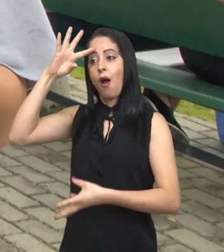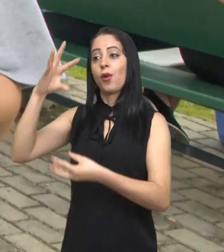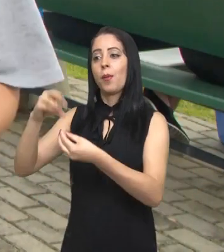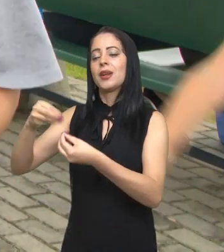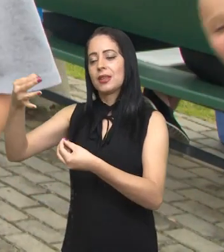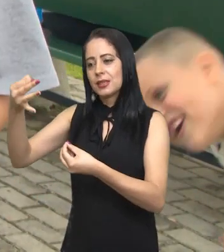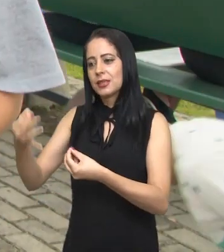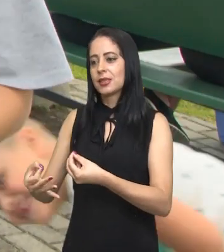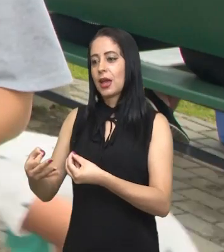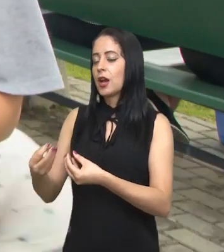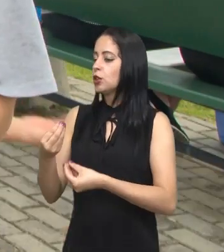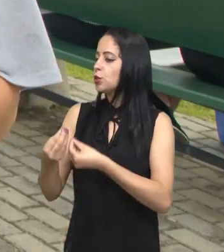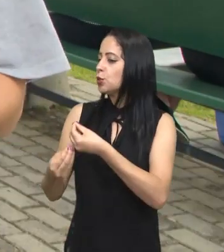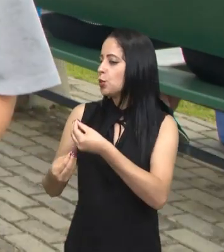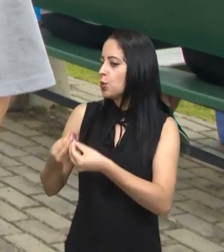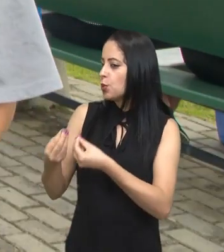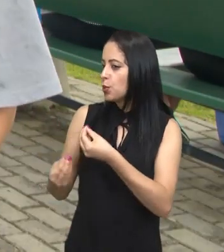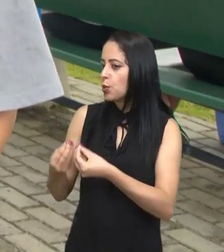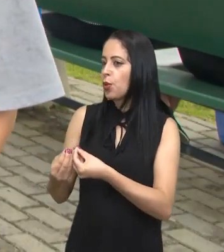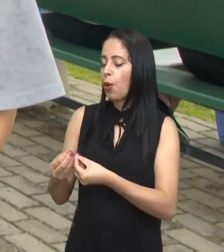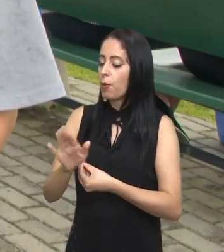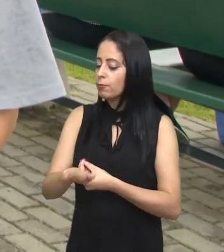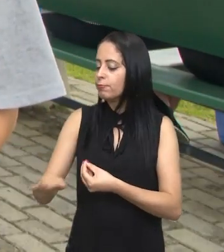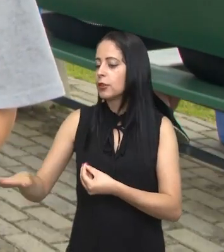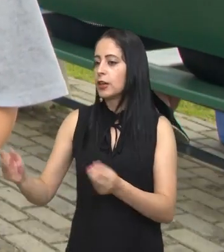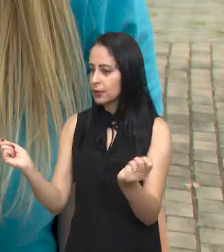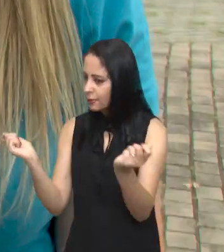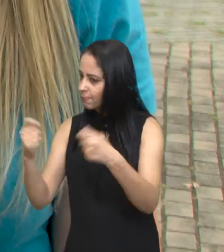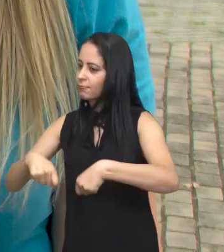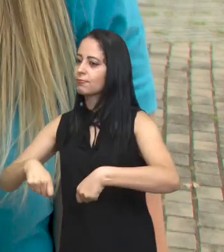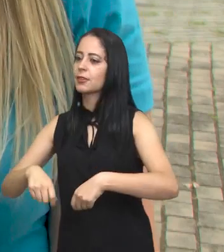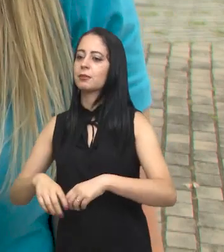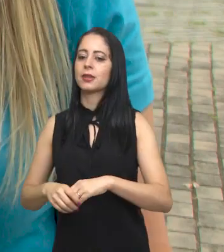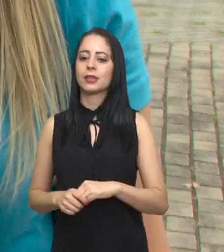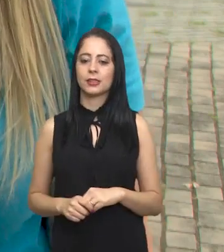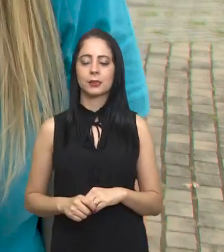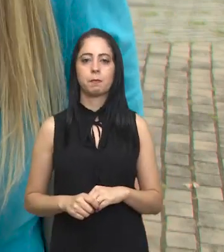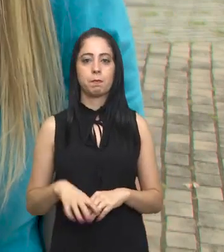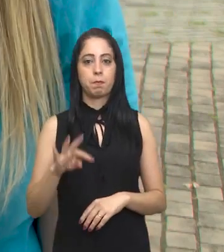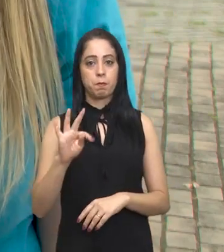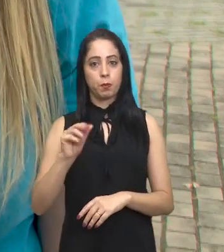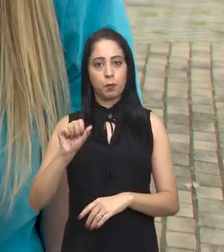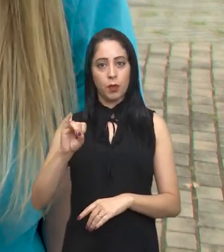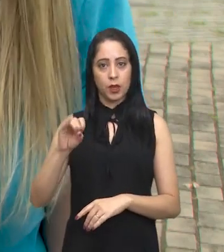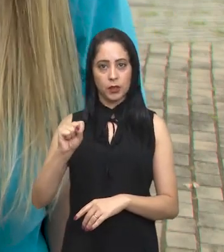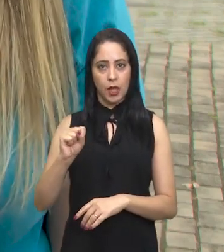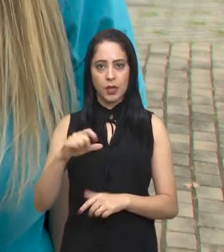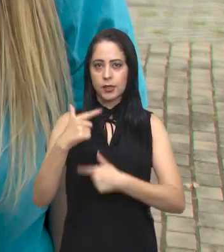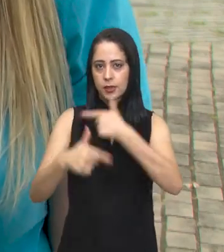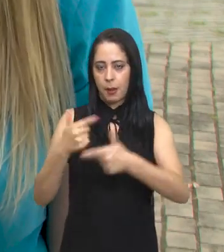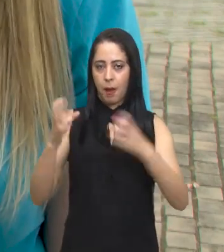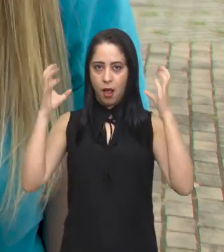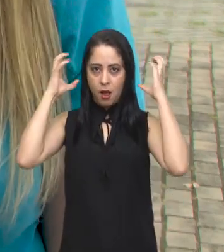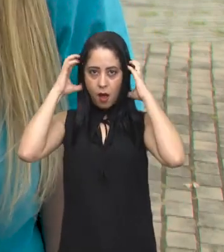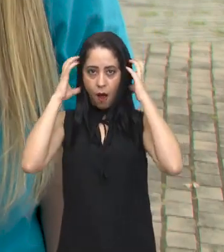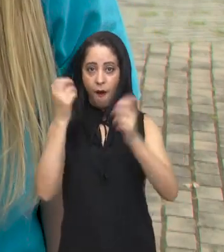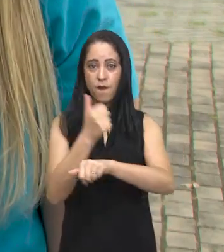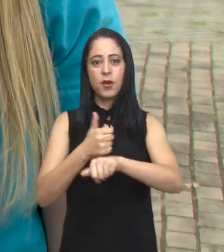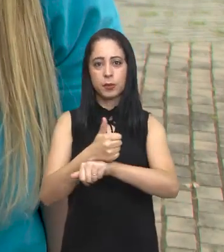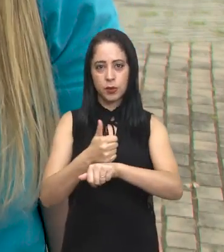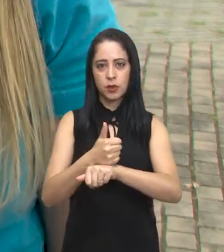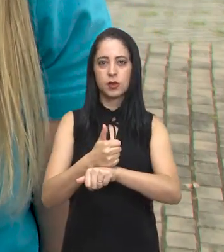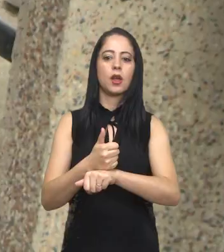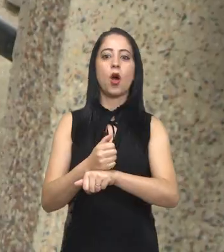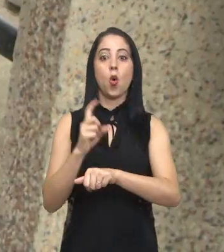para a gente conseguir entender que existe muito potencial nessas crianças a Taís é fonoaudióloga e trabalha com crianças autistas